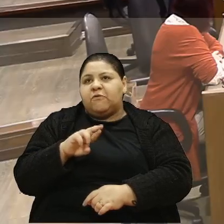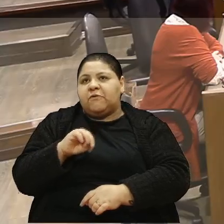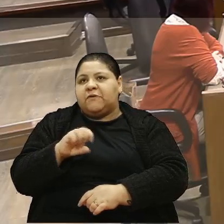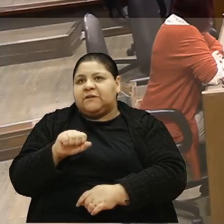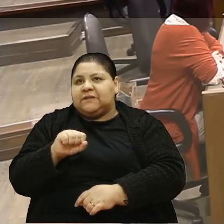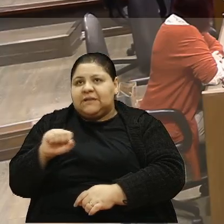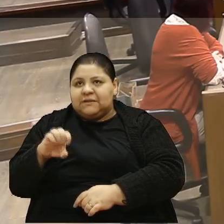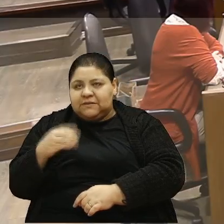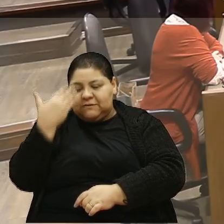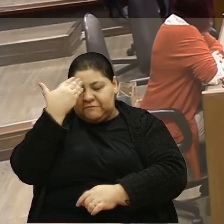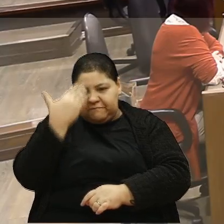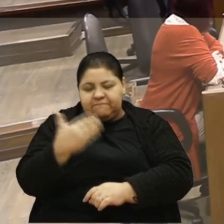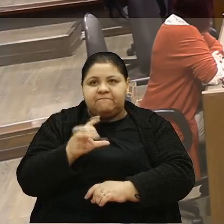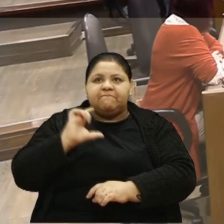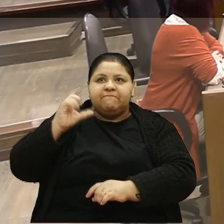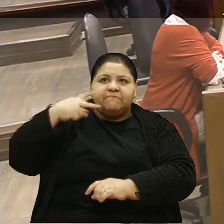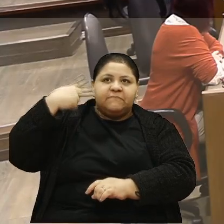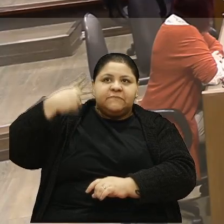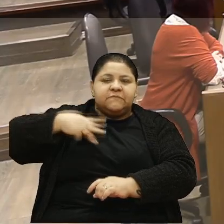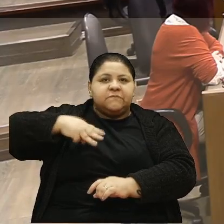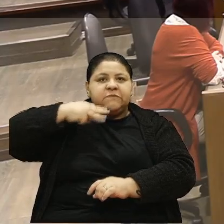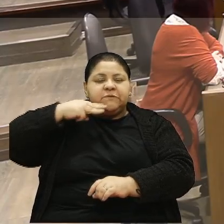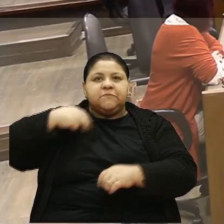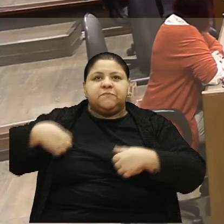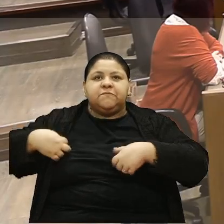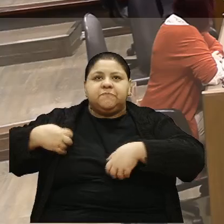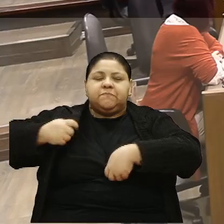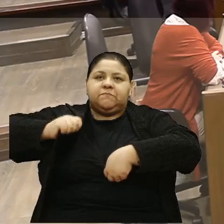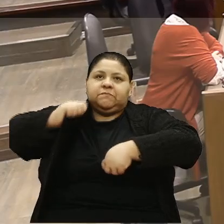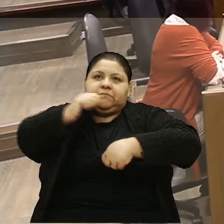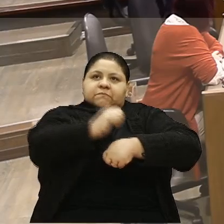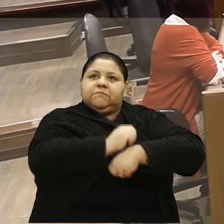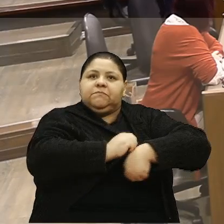Com a palavra a vereadora Marisol Santos.